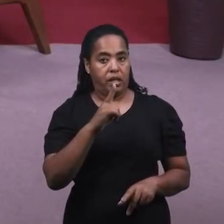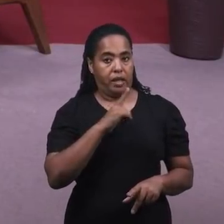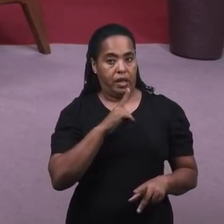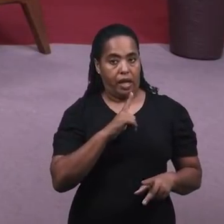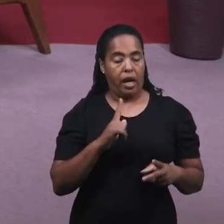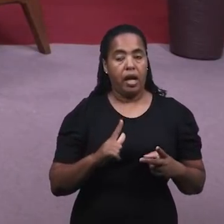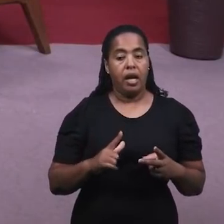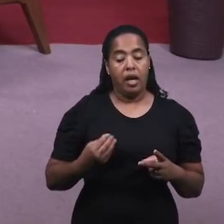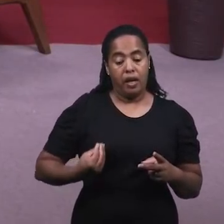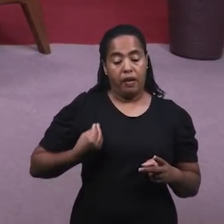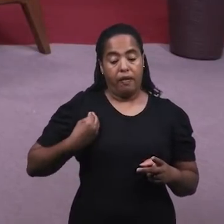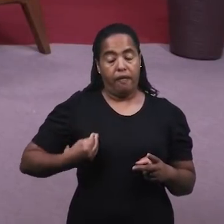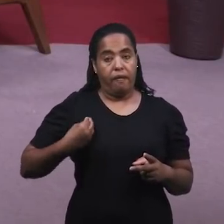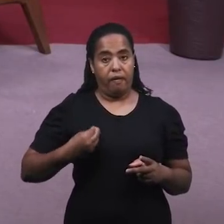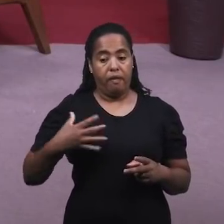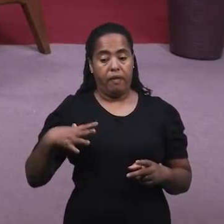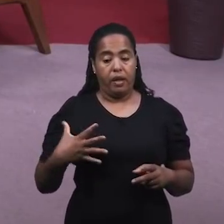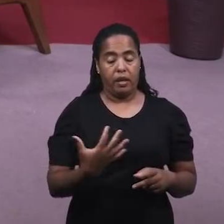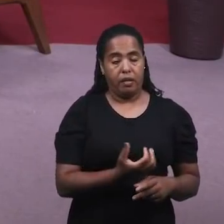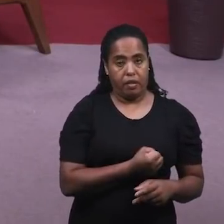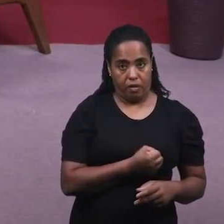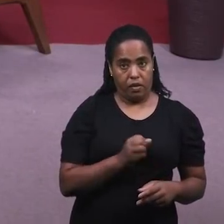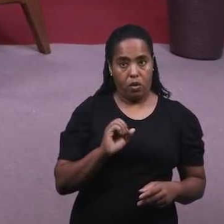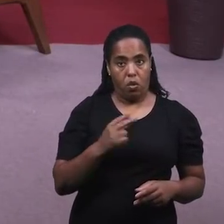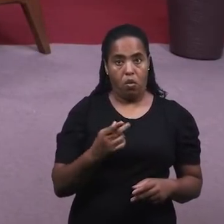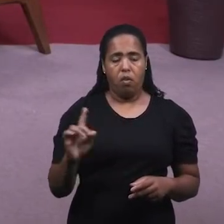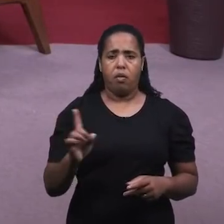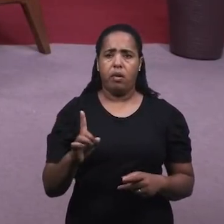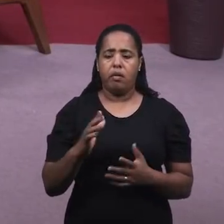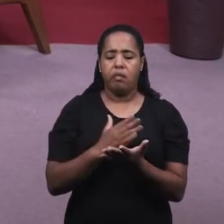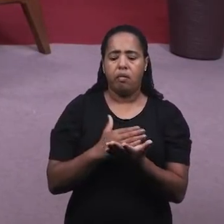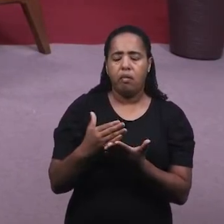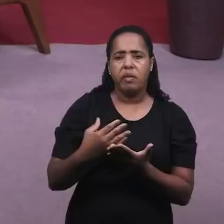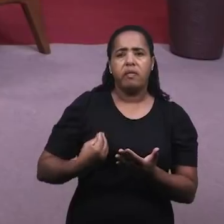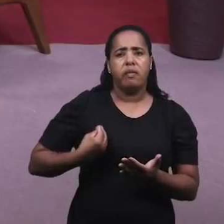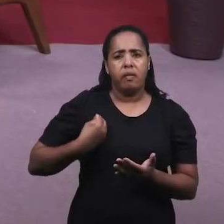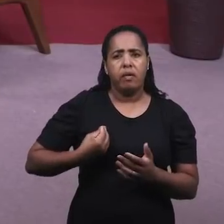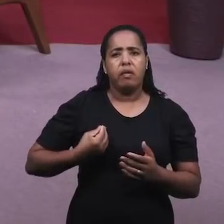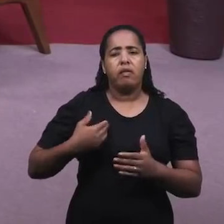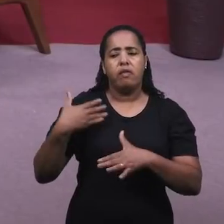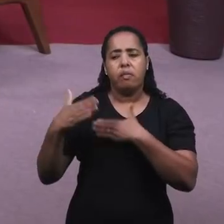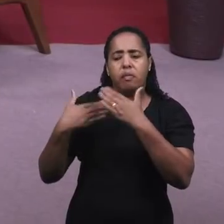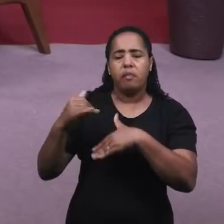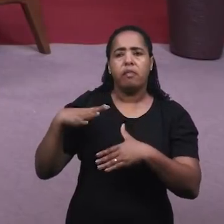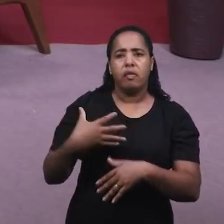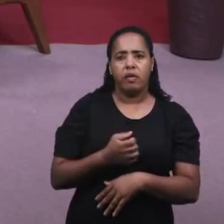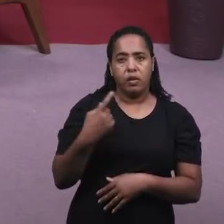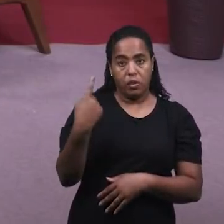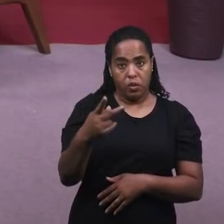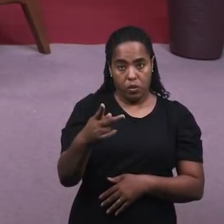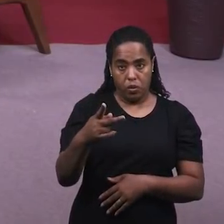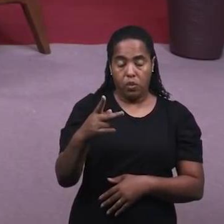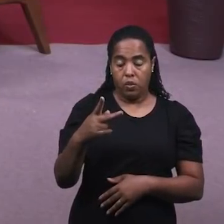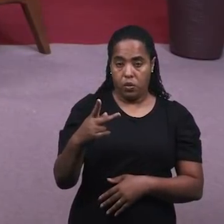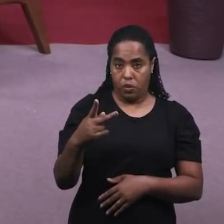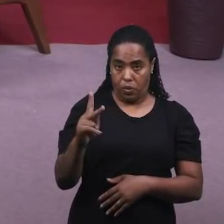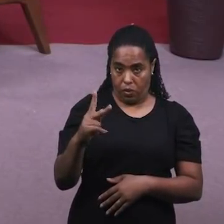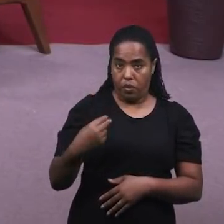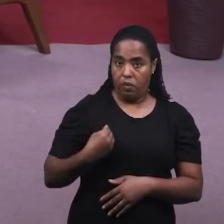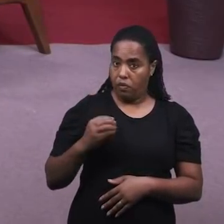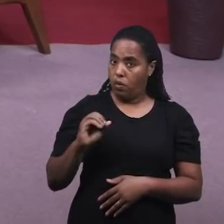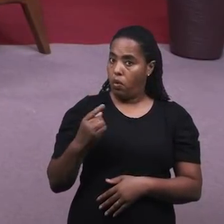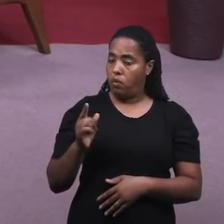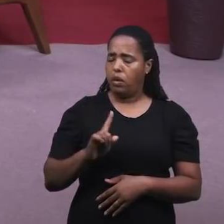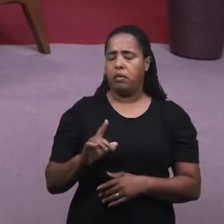a salvação ou não, começar a viver o processo de salvação na sua vida ou não. Muito bem, a gente está chegando ao final